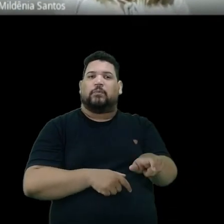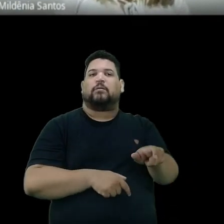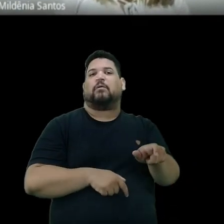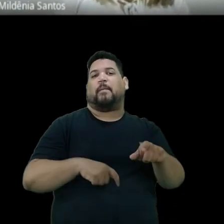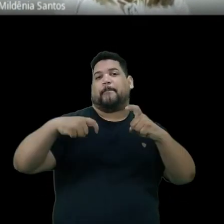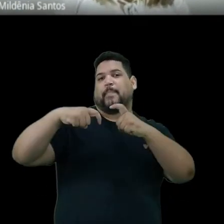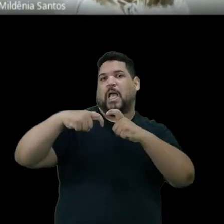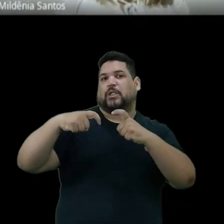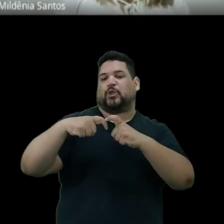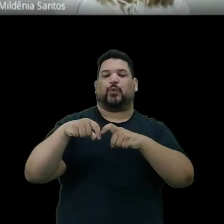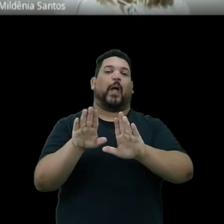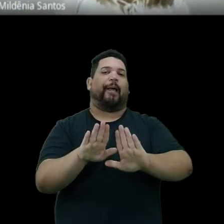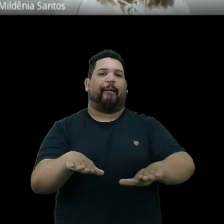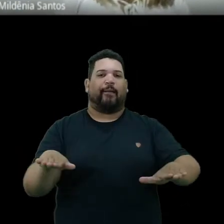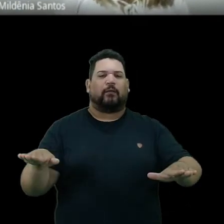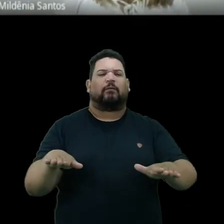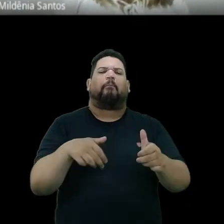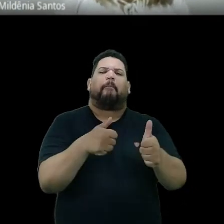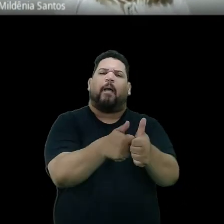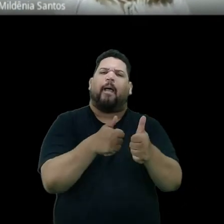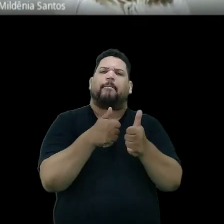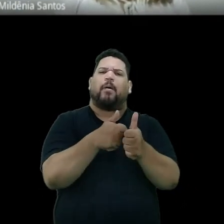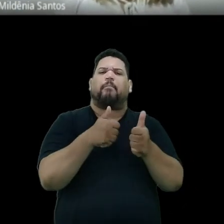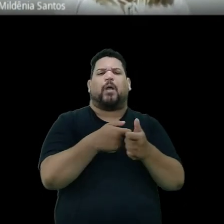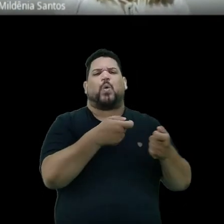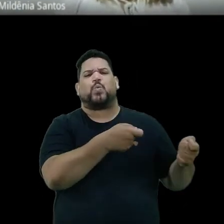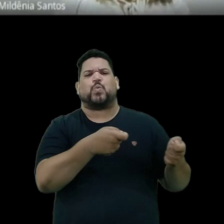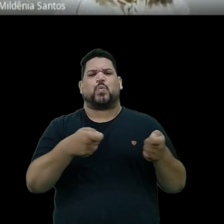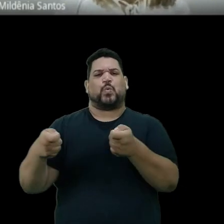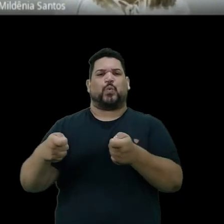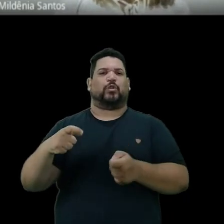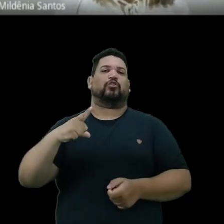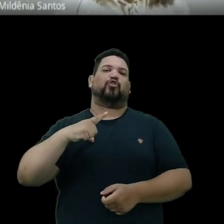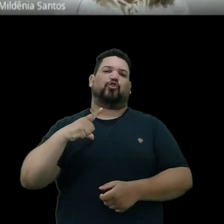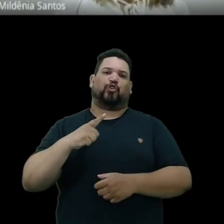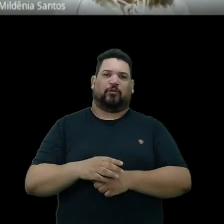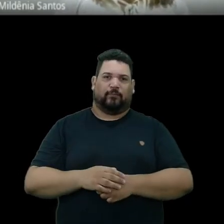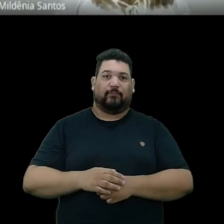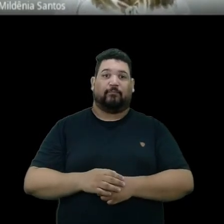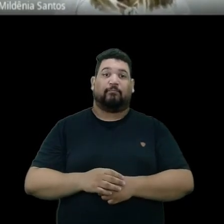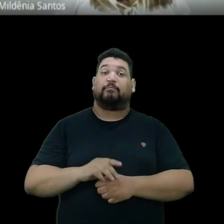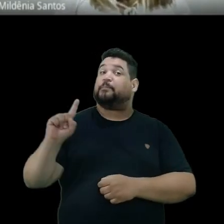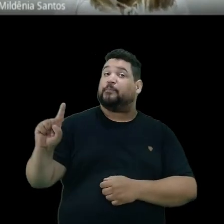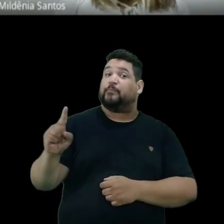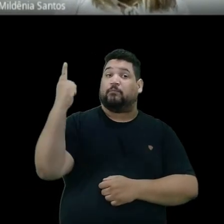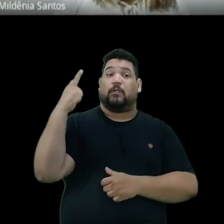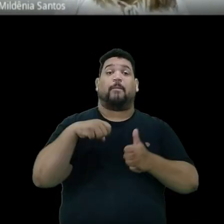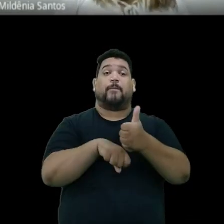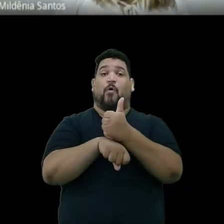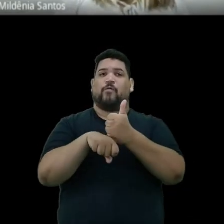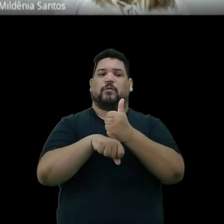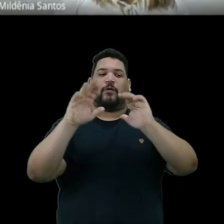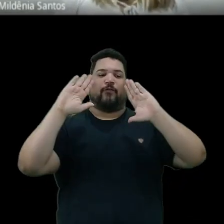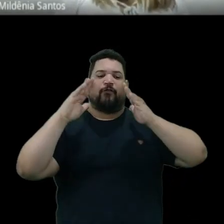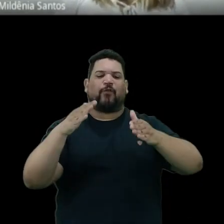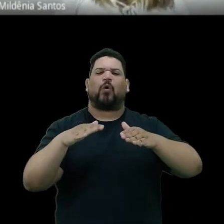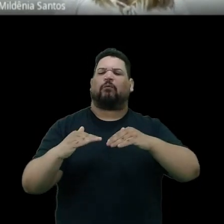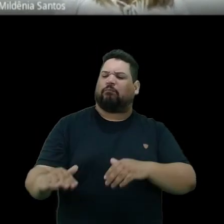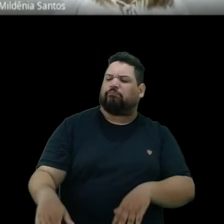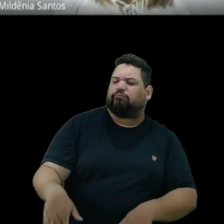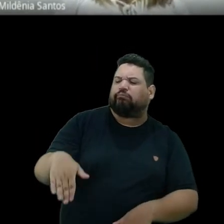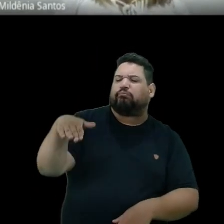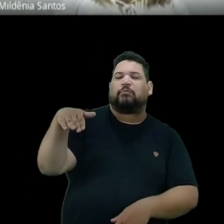que acompanha a criança constantemente. Então, o primeiro profissional que vai olhar para o desenvolvimento dessa criança